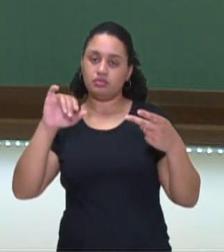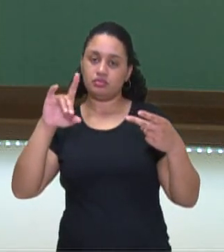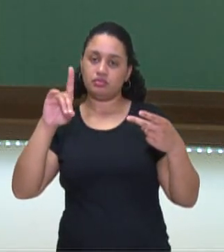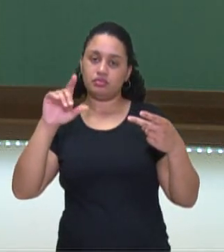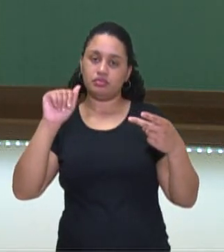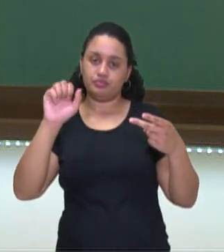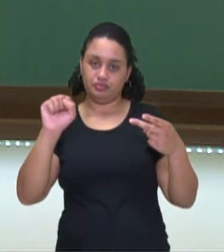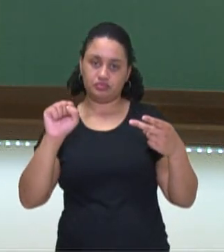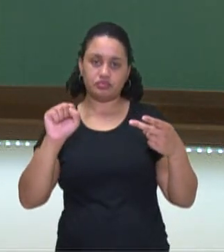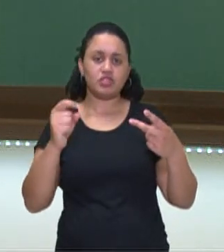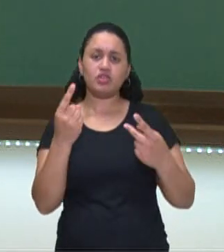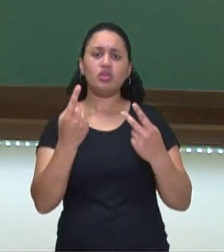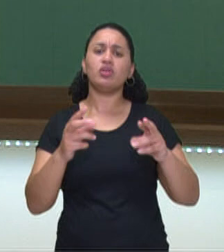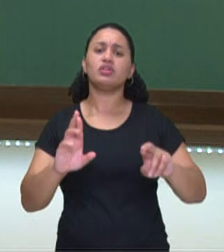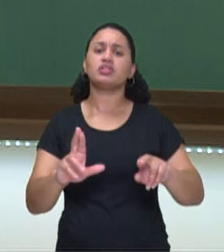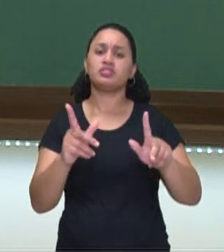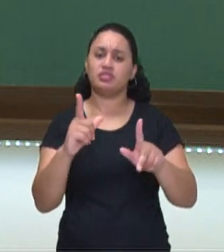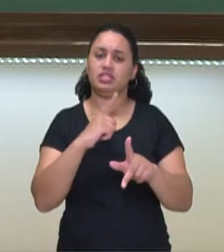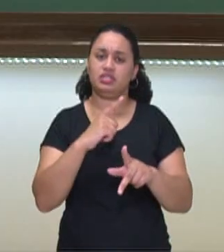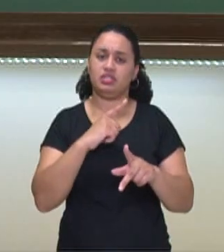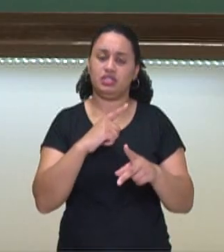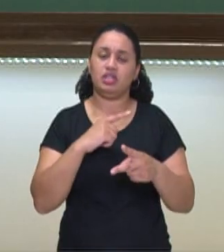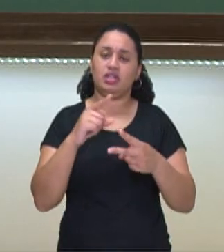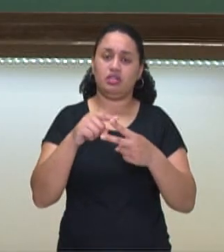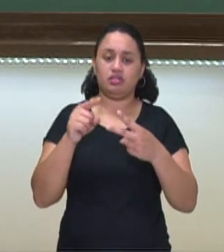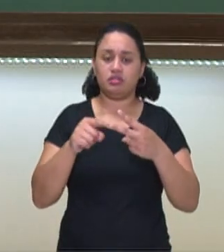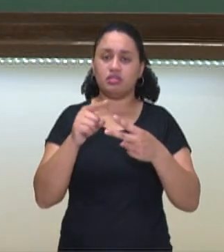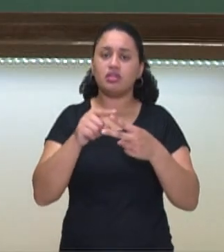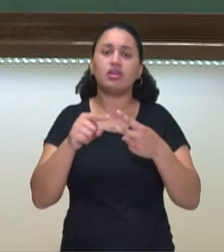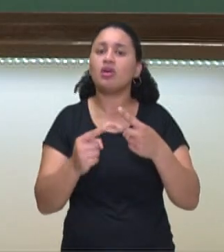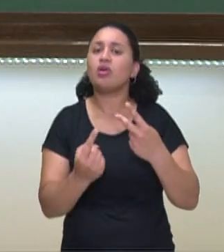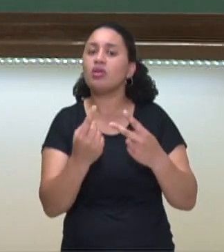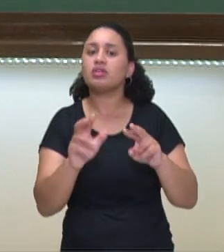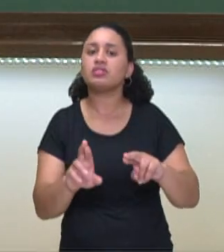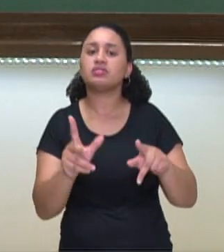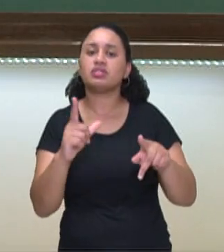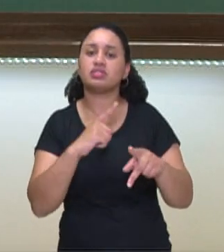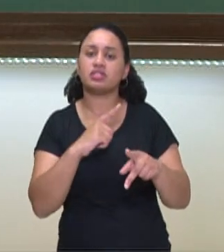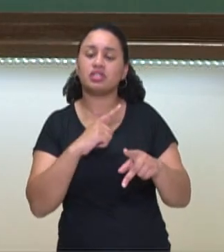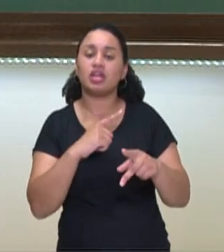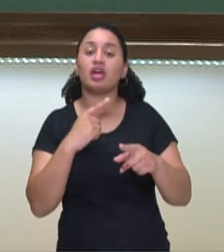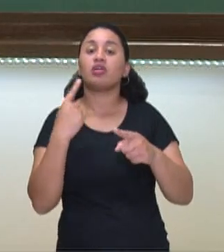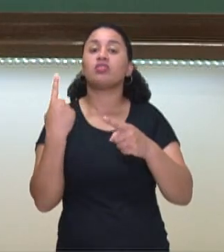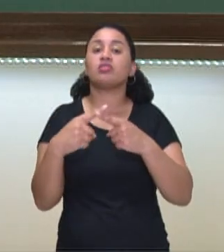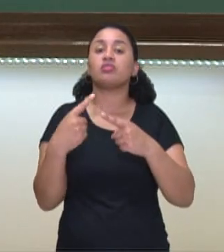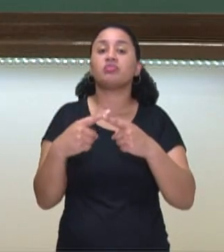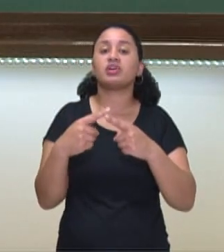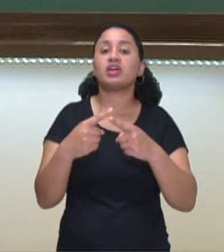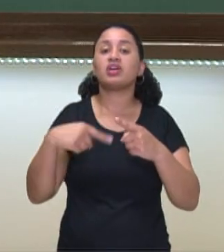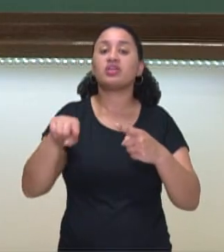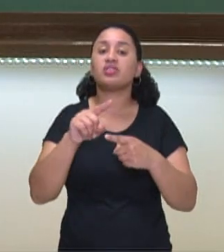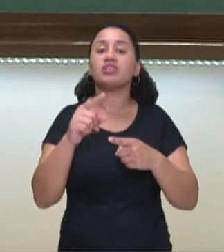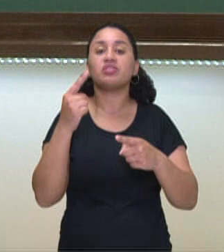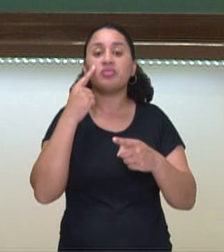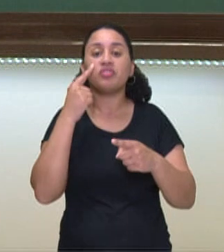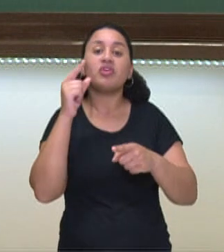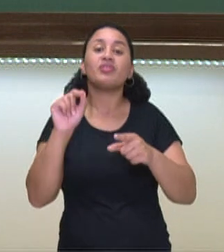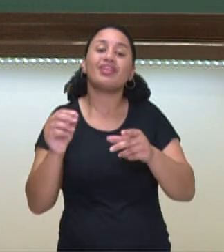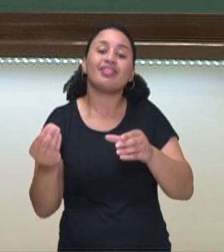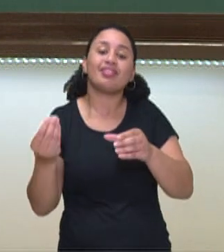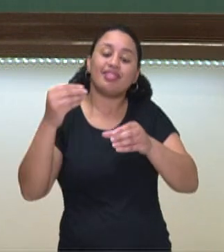ser chamada de alcalina e outra de ser chamada de pilha ácida é justamente o que nós vamos encontrar dentro